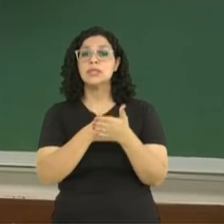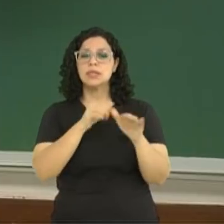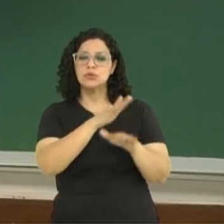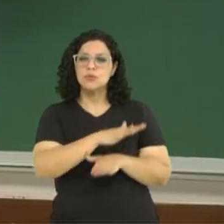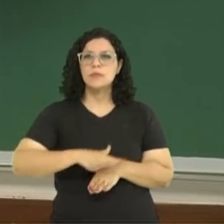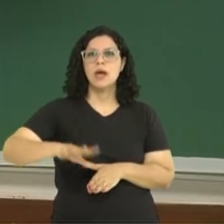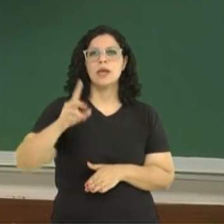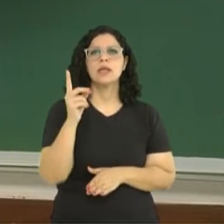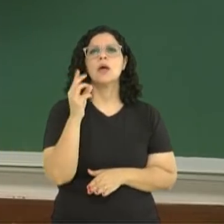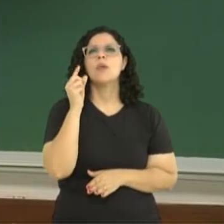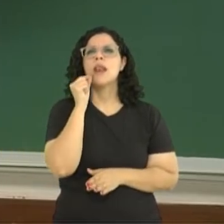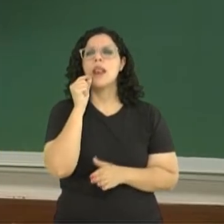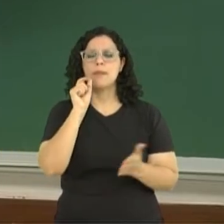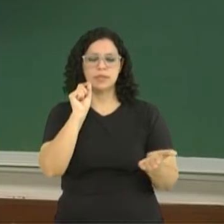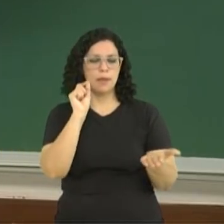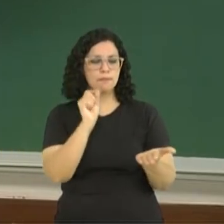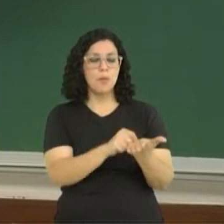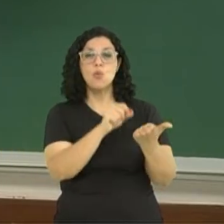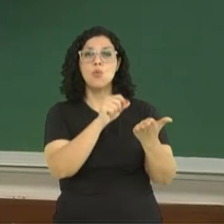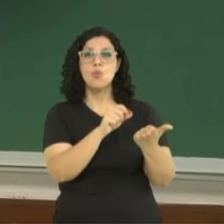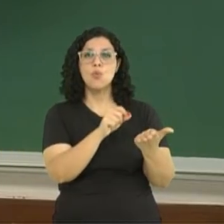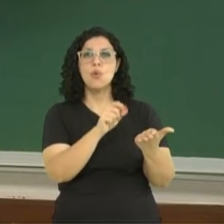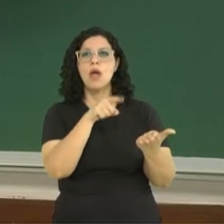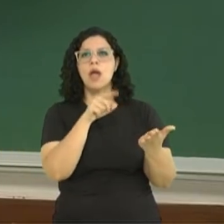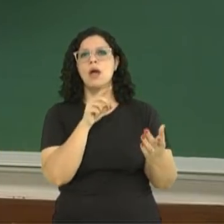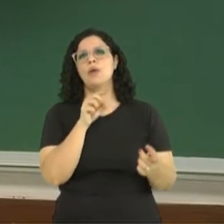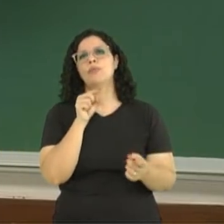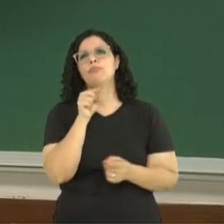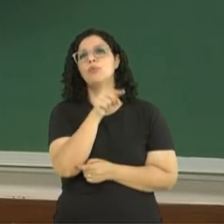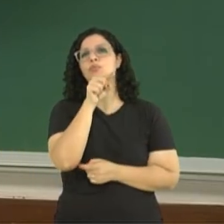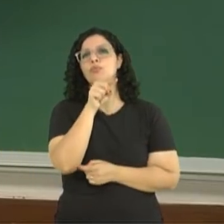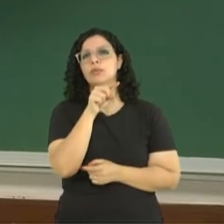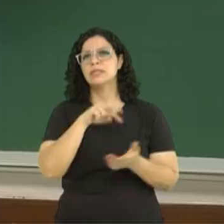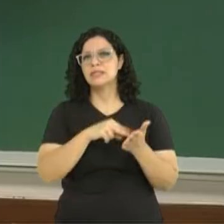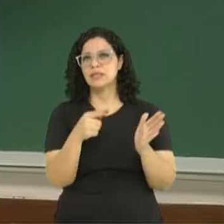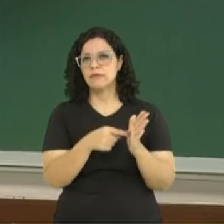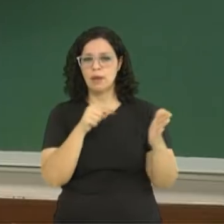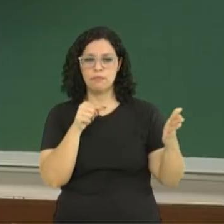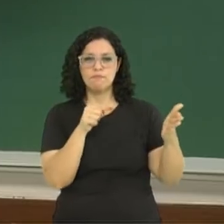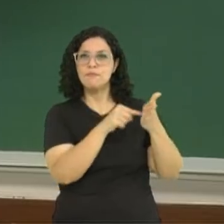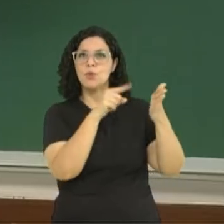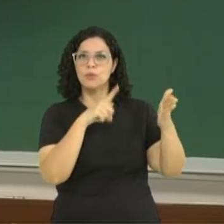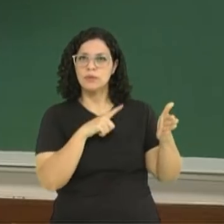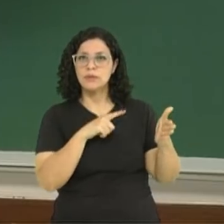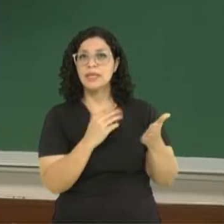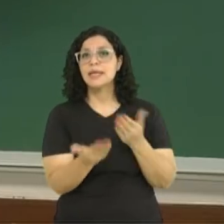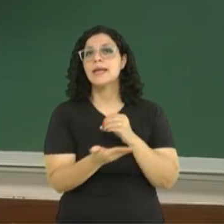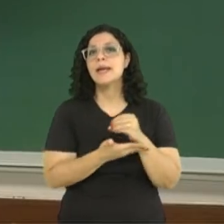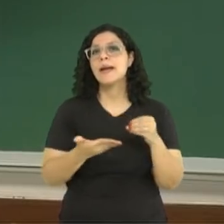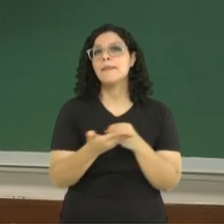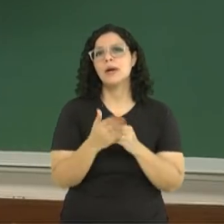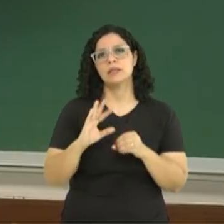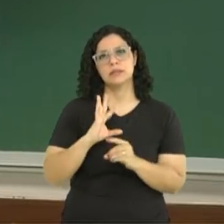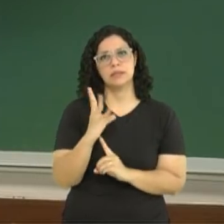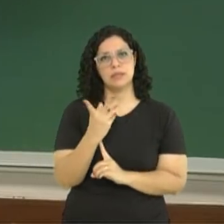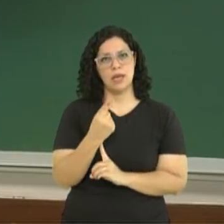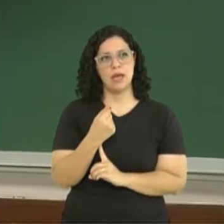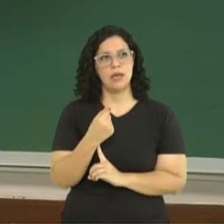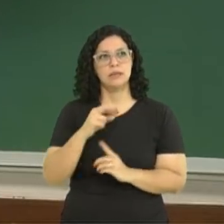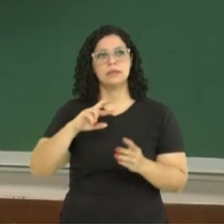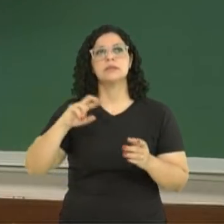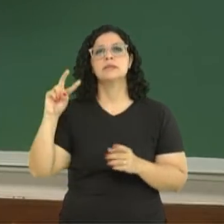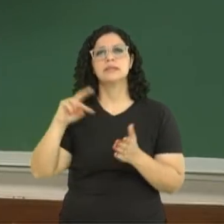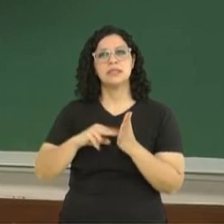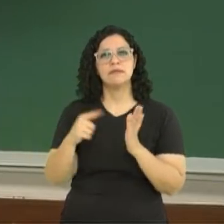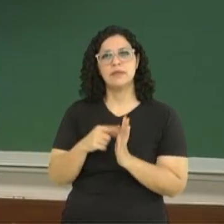você pega um lápis e bate em cima do papel, só toca no papel, você produz o ponto. Esse é o elemento básico das artes. Então ele está representado